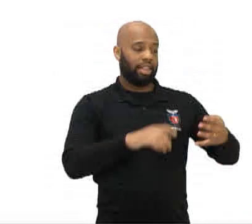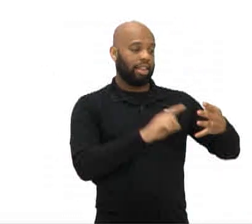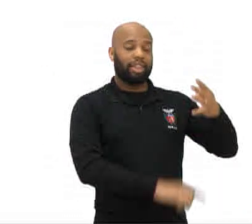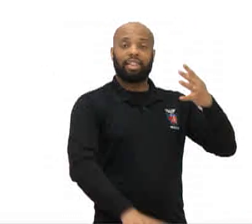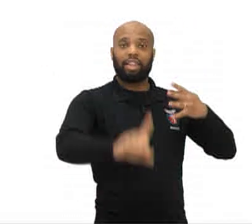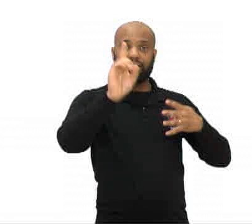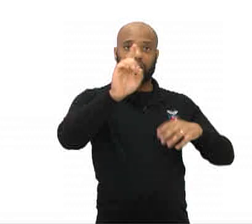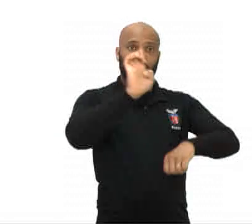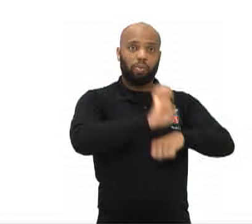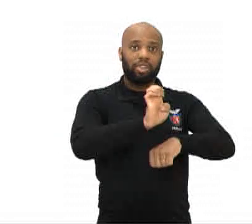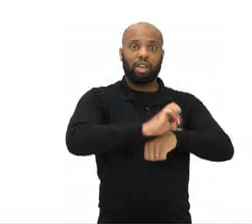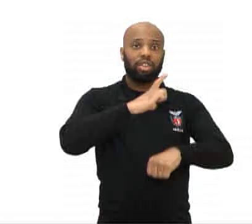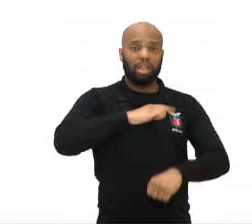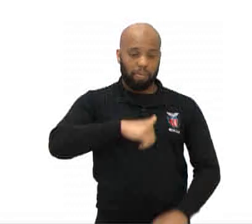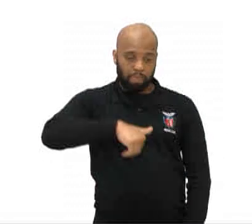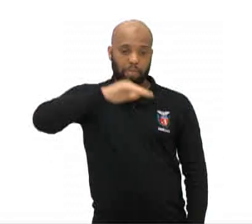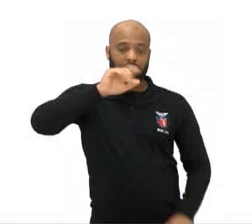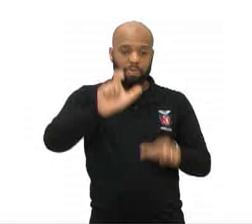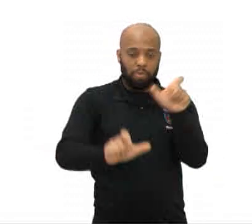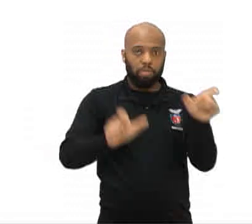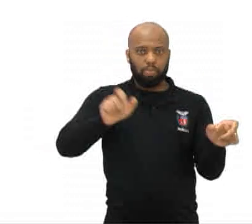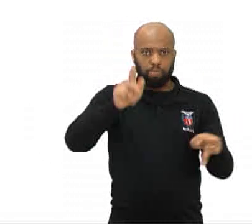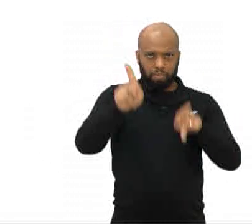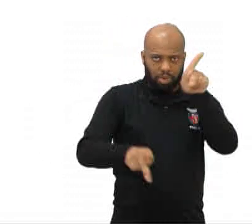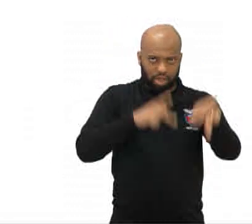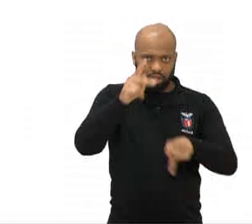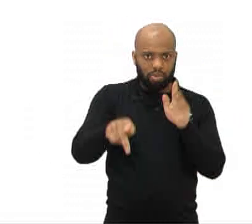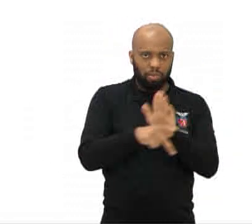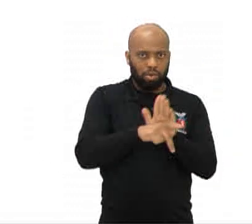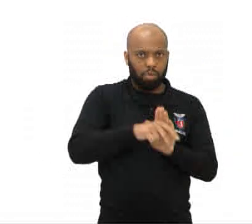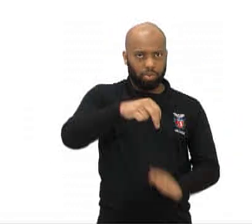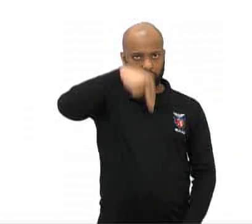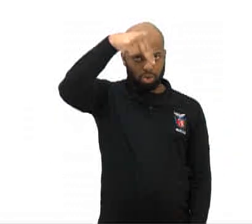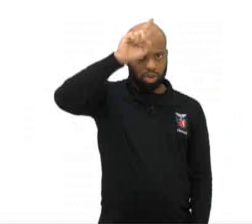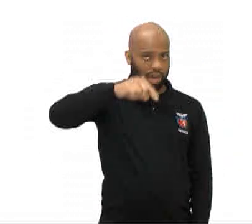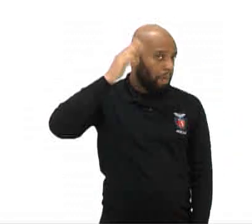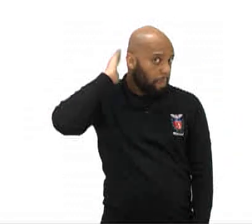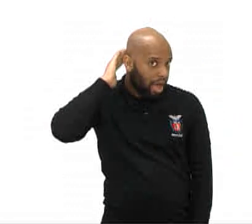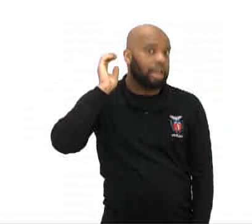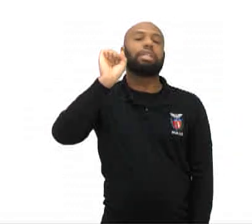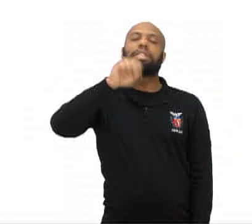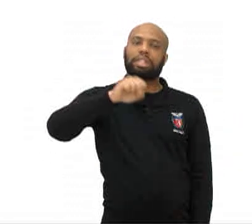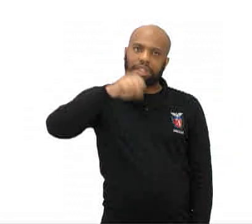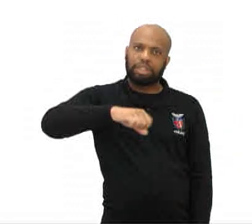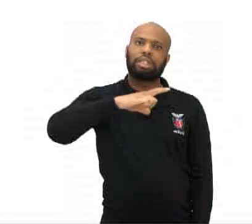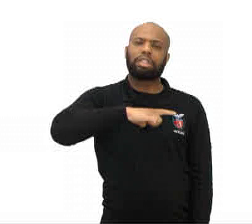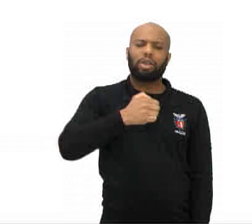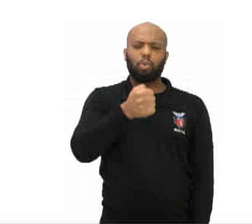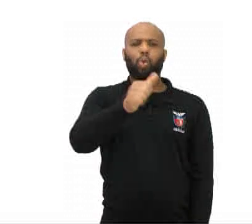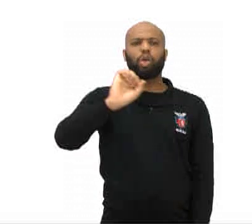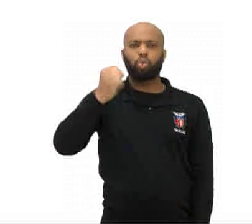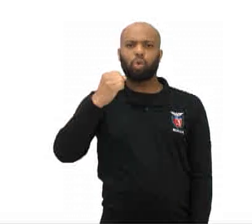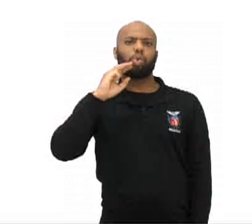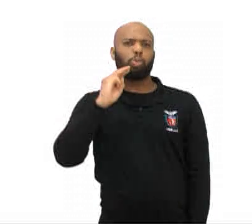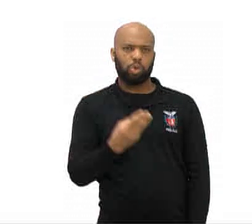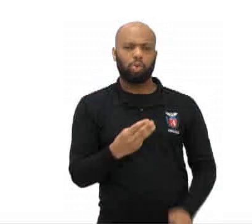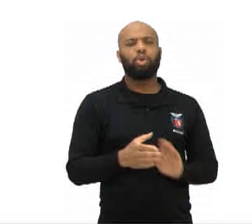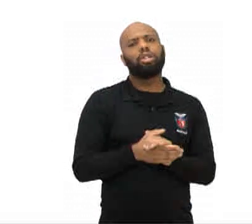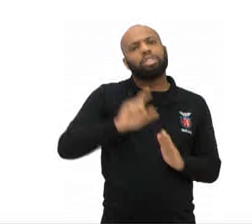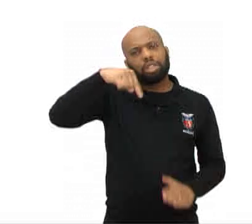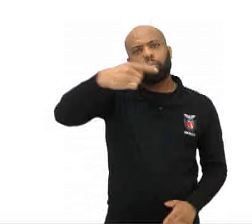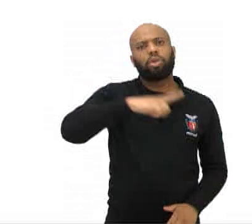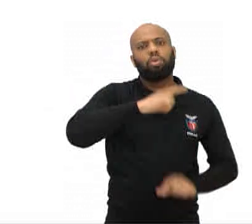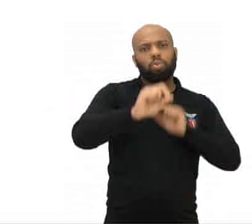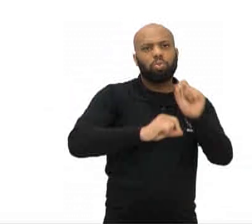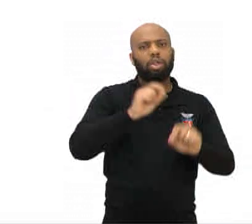D. O estado mais populoso do Norte é o Pará? Sim, com quase 8 milhões lá, em torno de 8 milhões, né? E depois, em